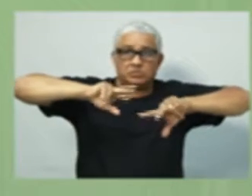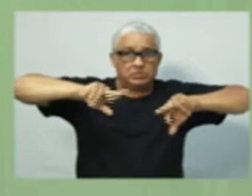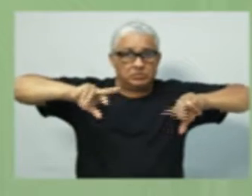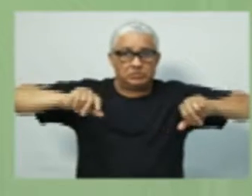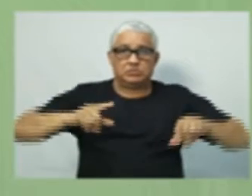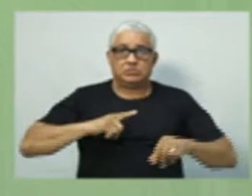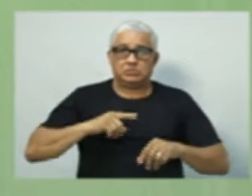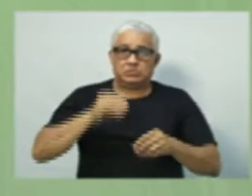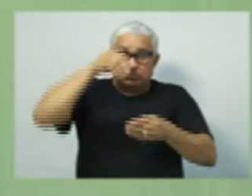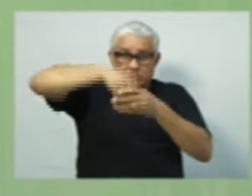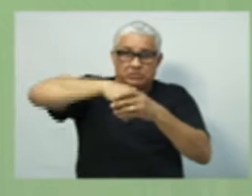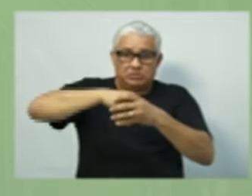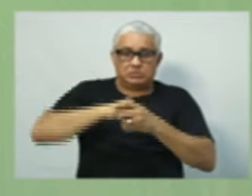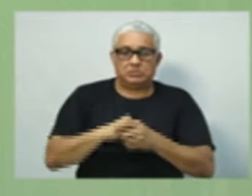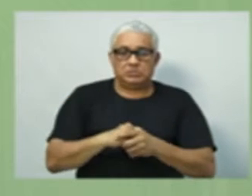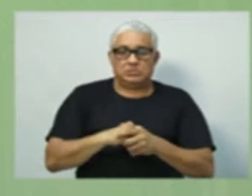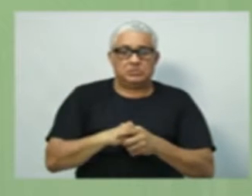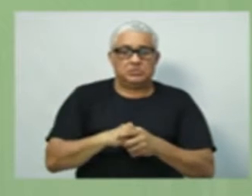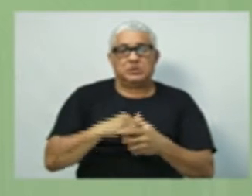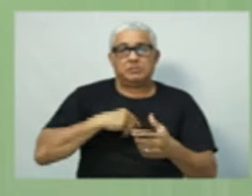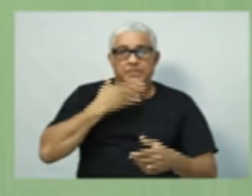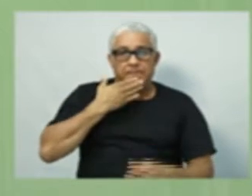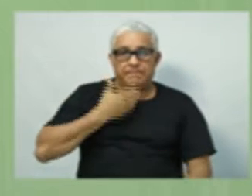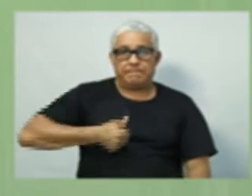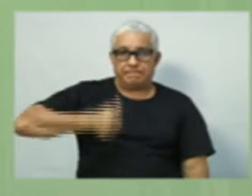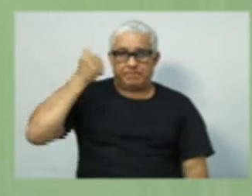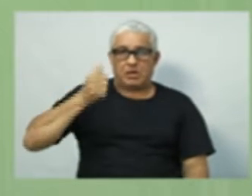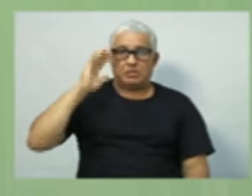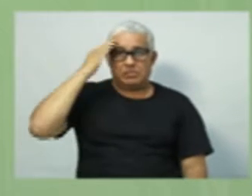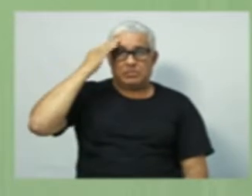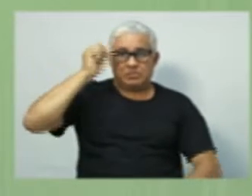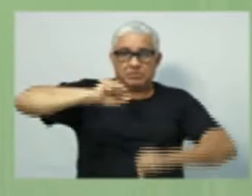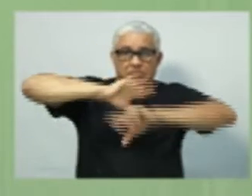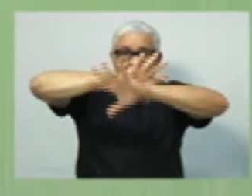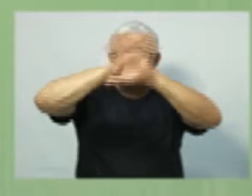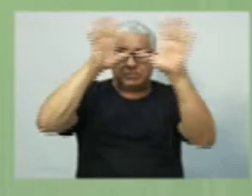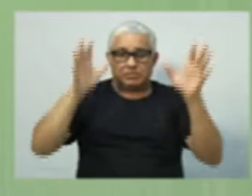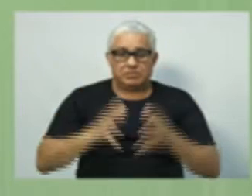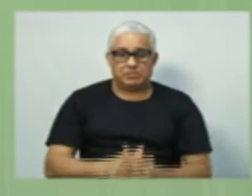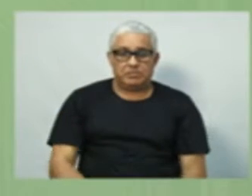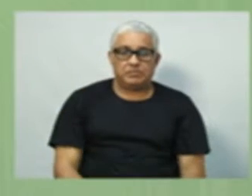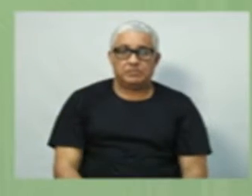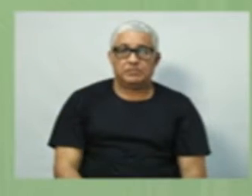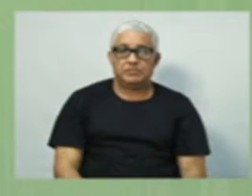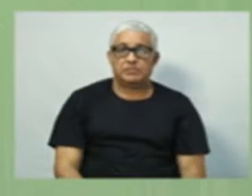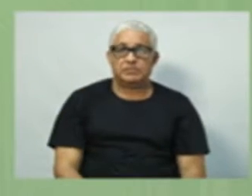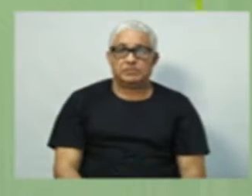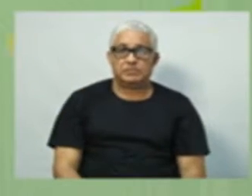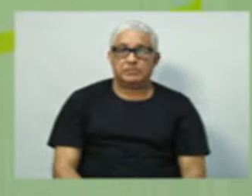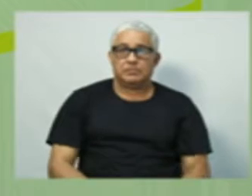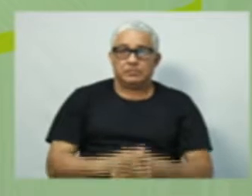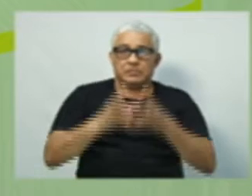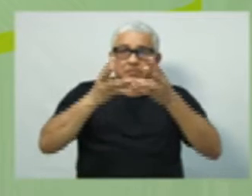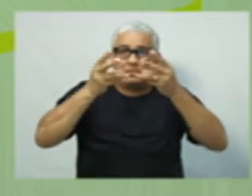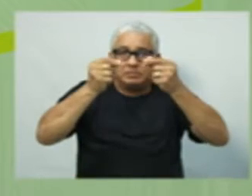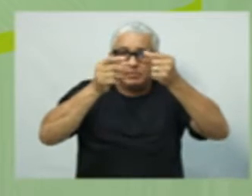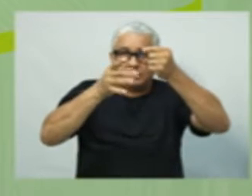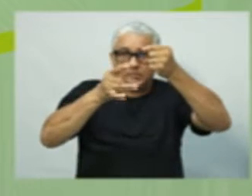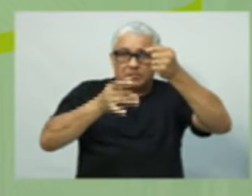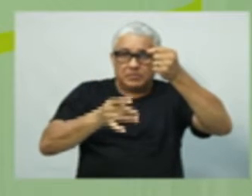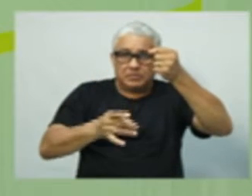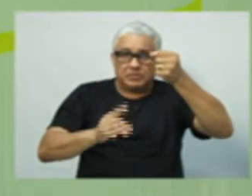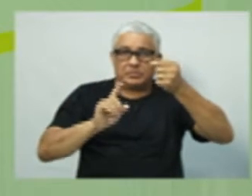constituintes a fim de se obter uma melhor compreensão sua ou seja dissolver para